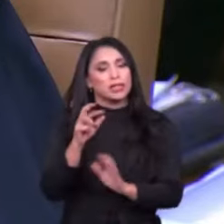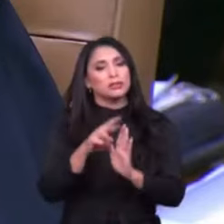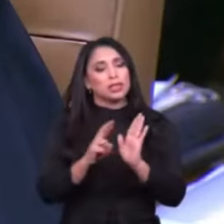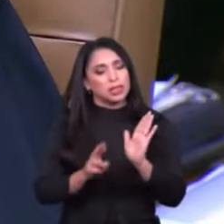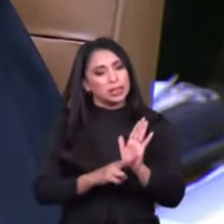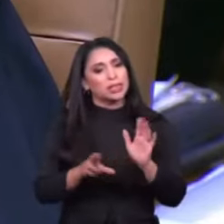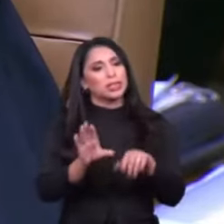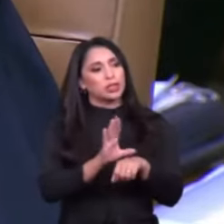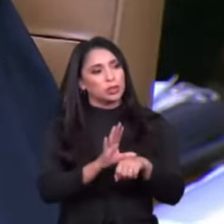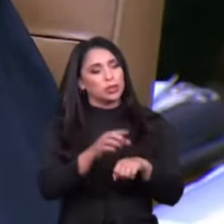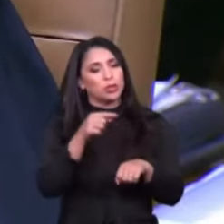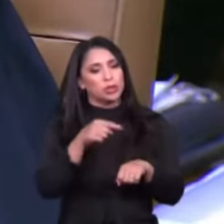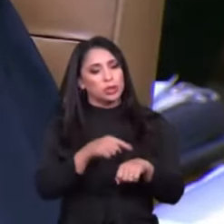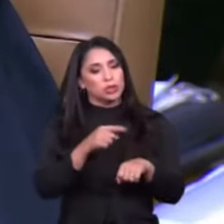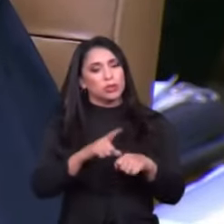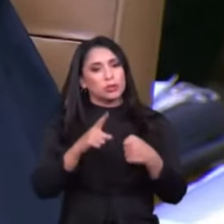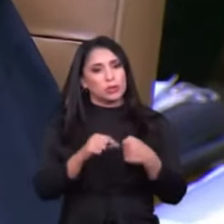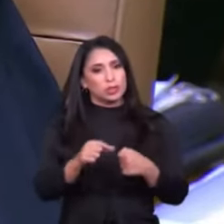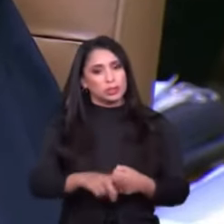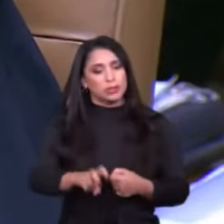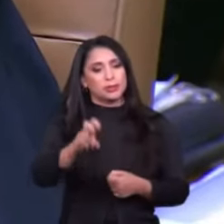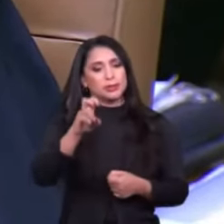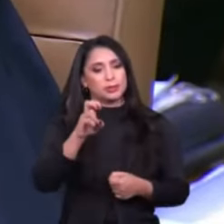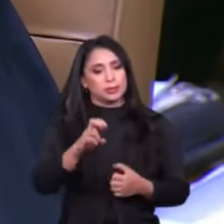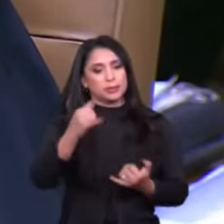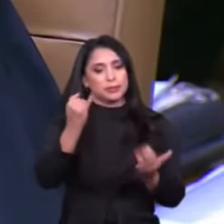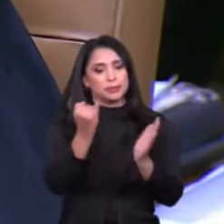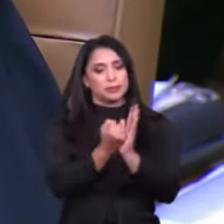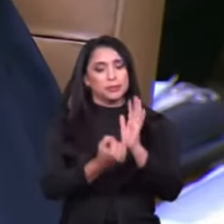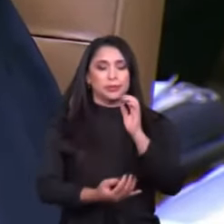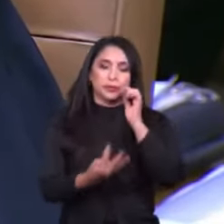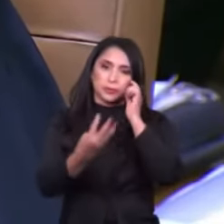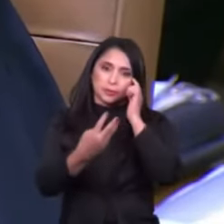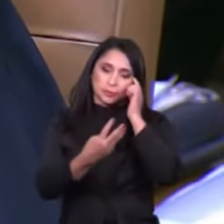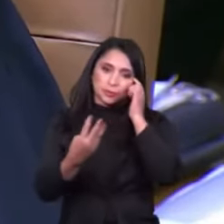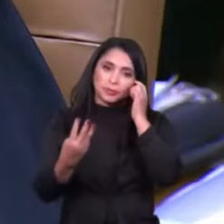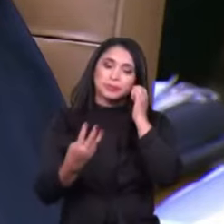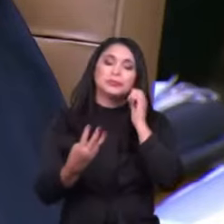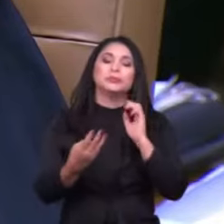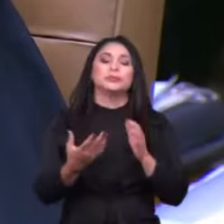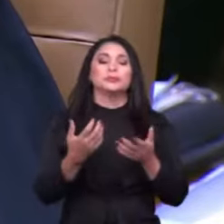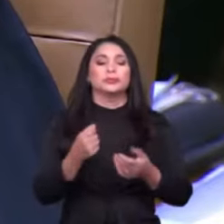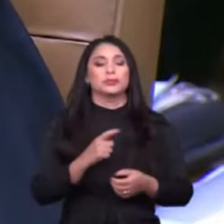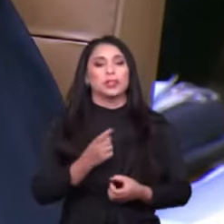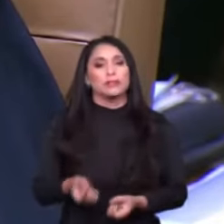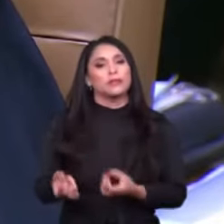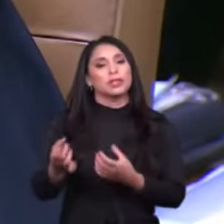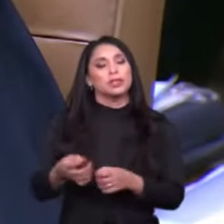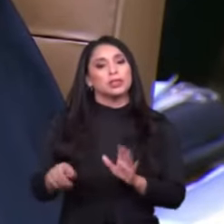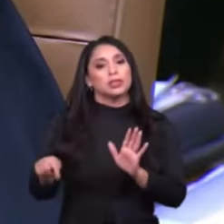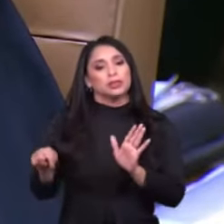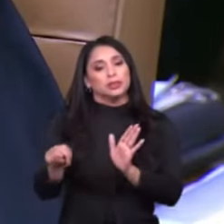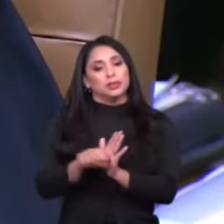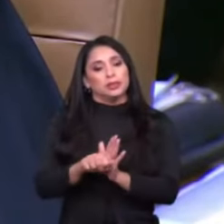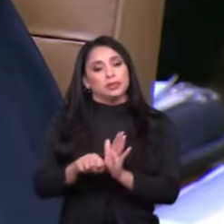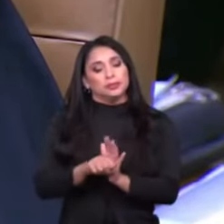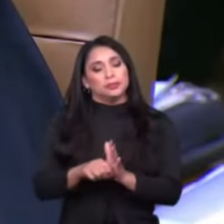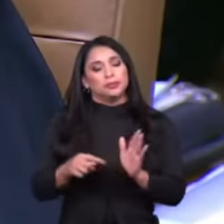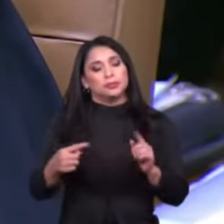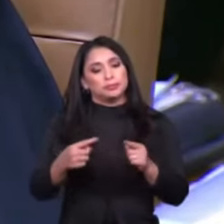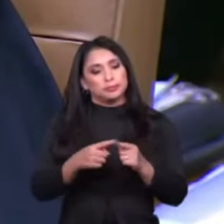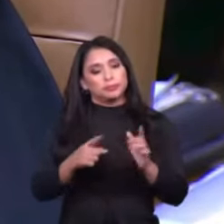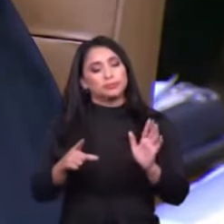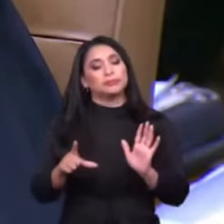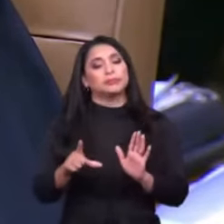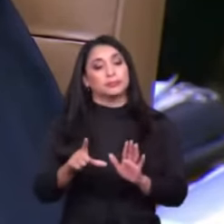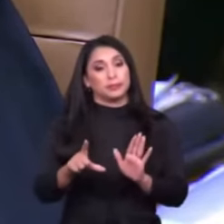constitucional expressa no artigo 5º, inciso 43. Vale dizer, vender a droga constitui ilícito criminal